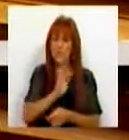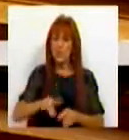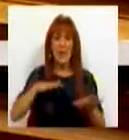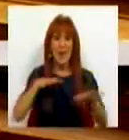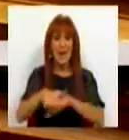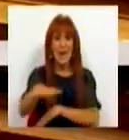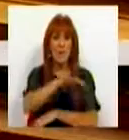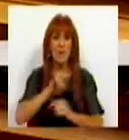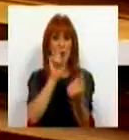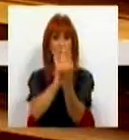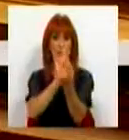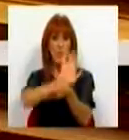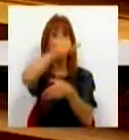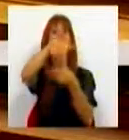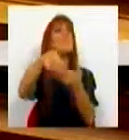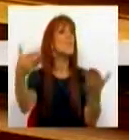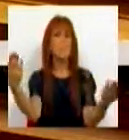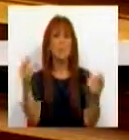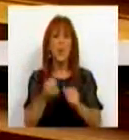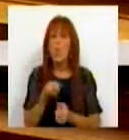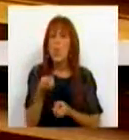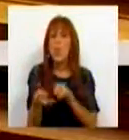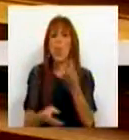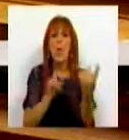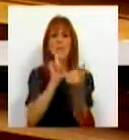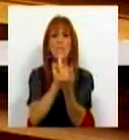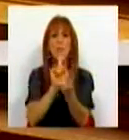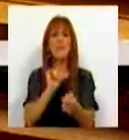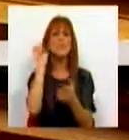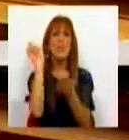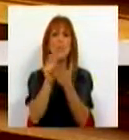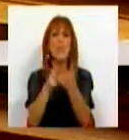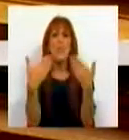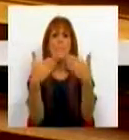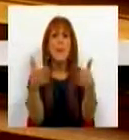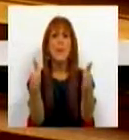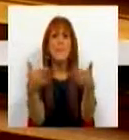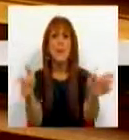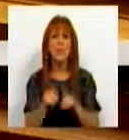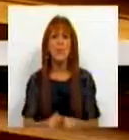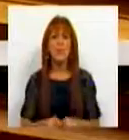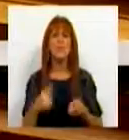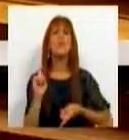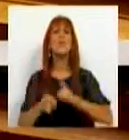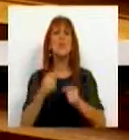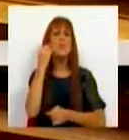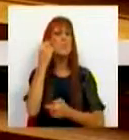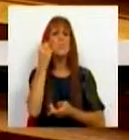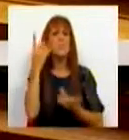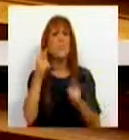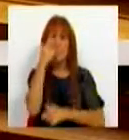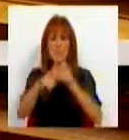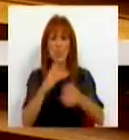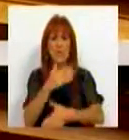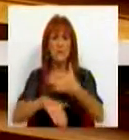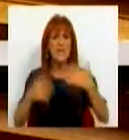da Rede Nacional de Balcões de Inclusão? Quantos balcões e qual o calendário de abertura? Como tem sido a procura de